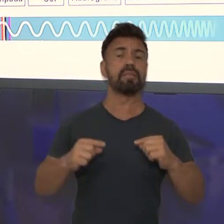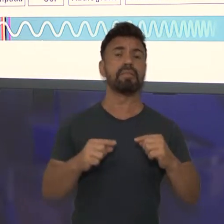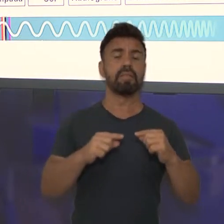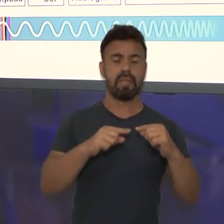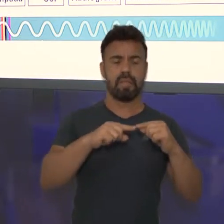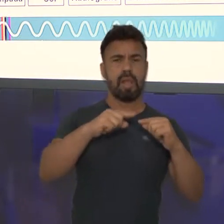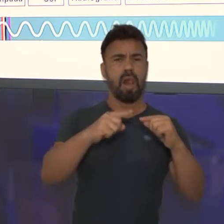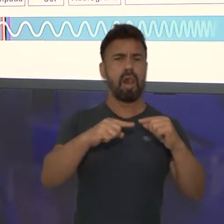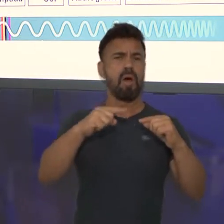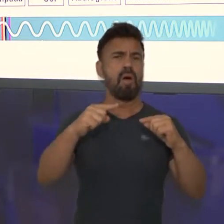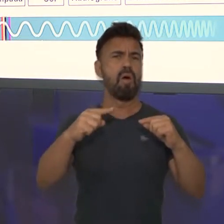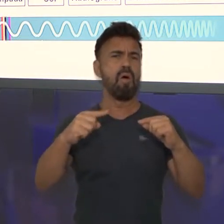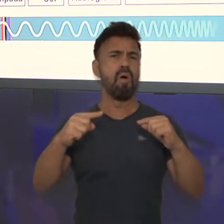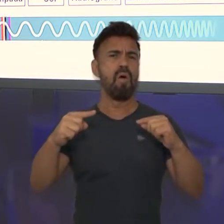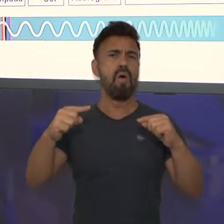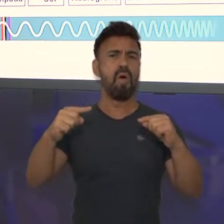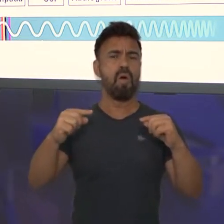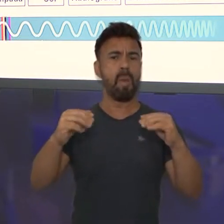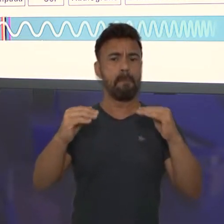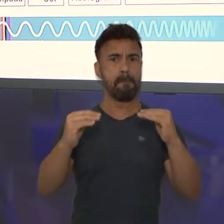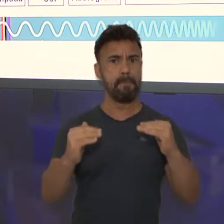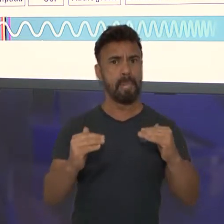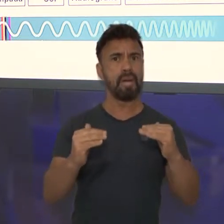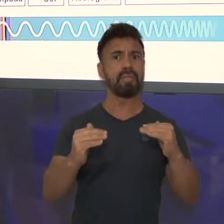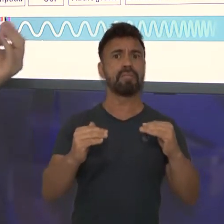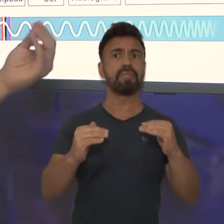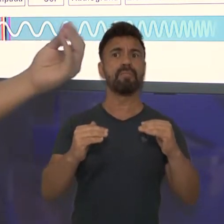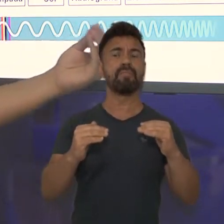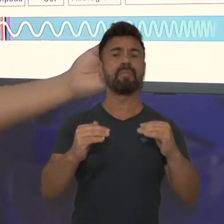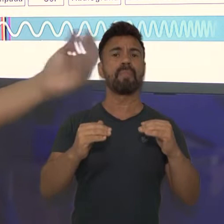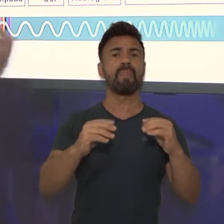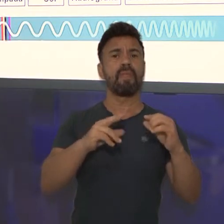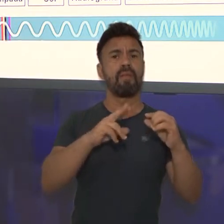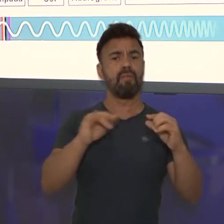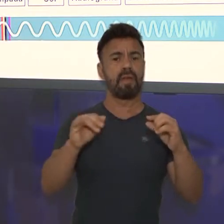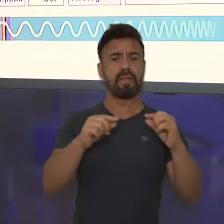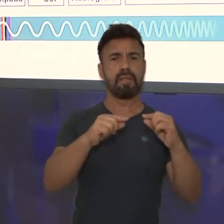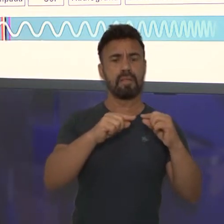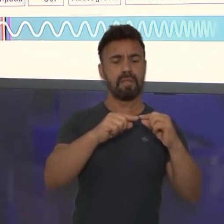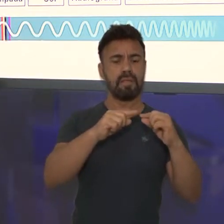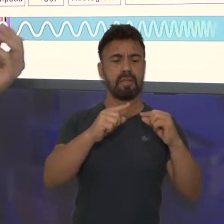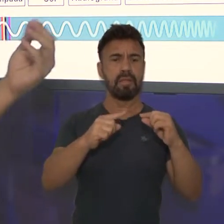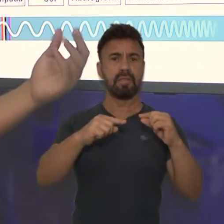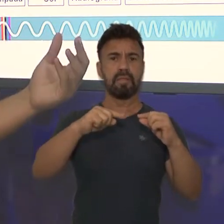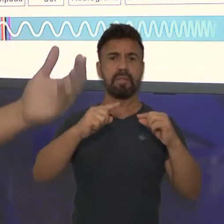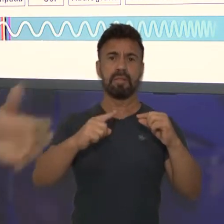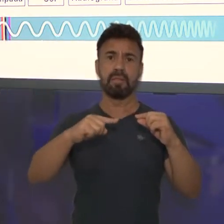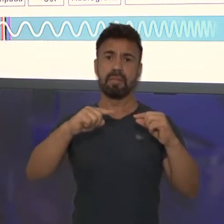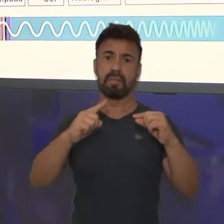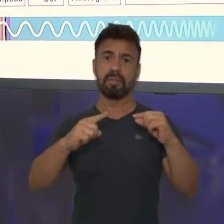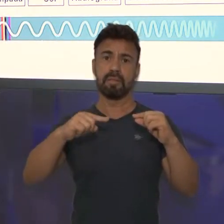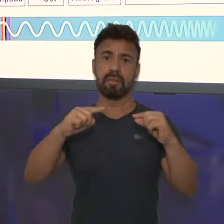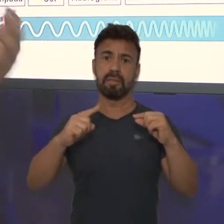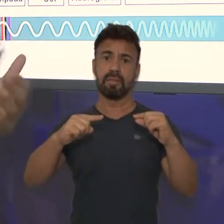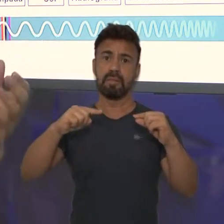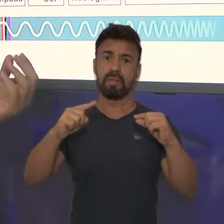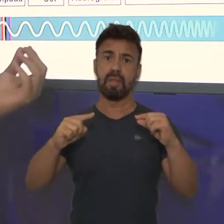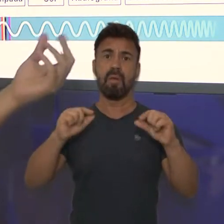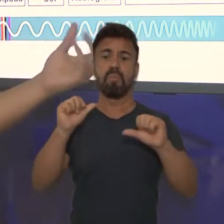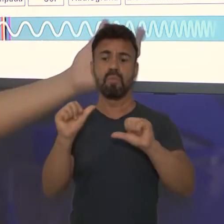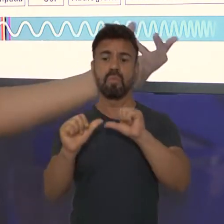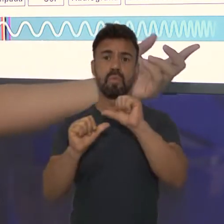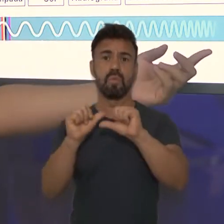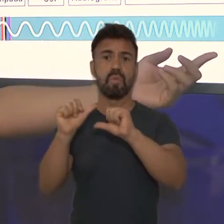longo comprimento e de baixa frequência vai percorrendo, né? Vai tendo uma variedade de onda, vai tendo suas